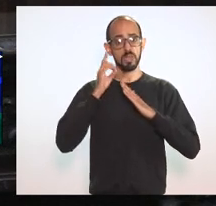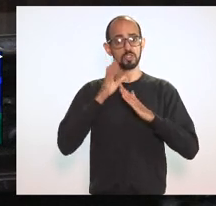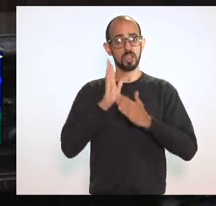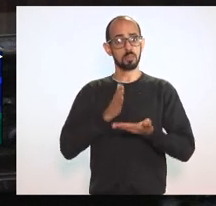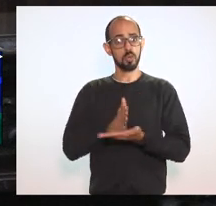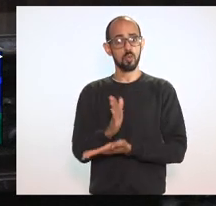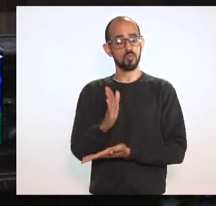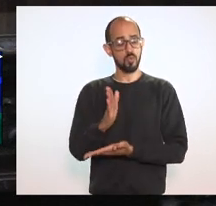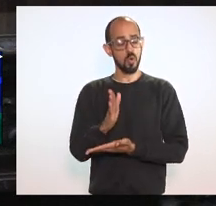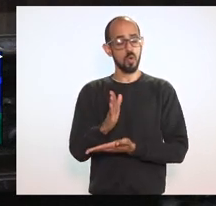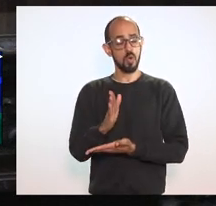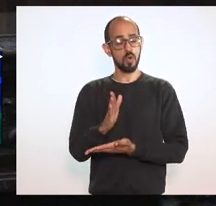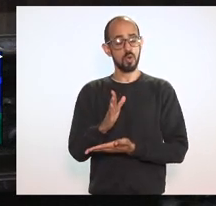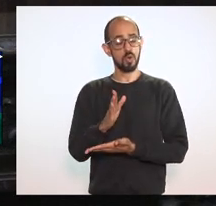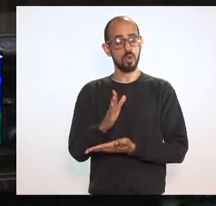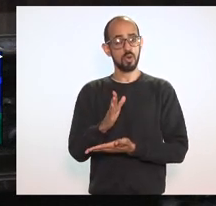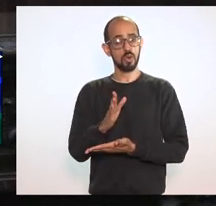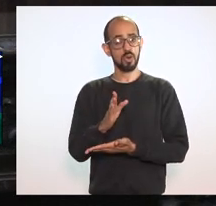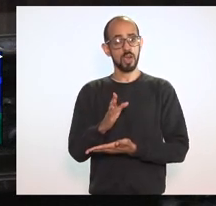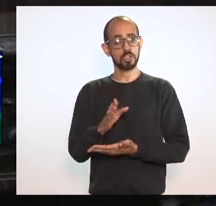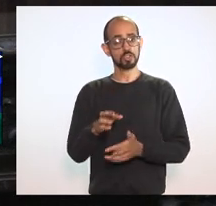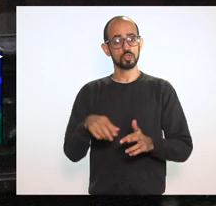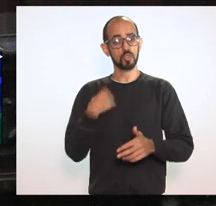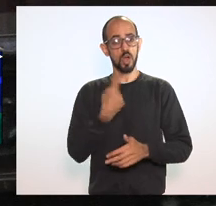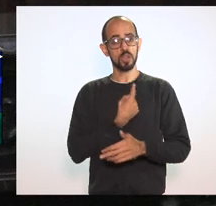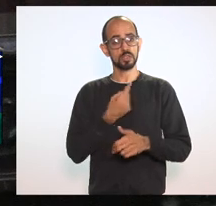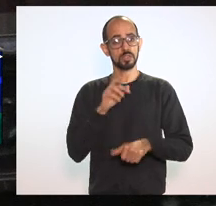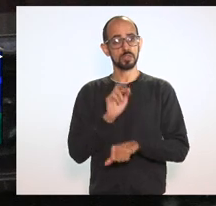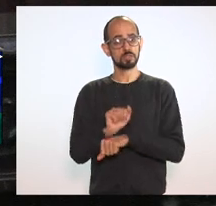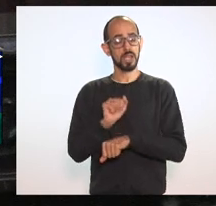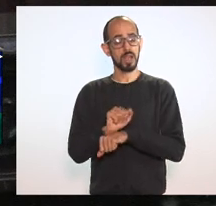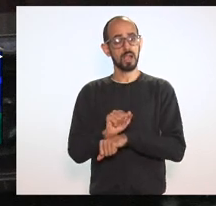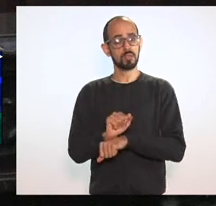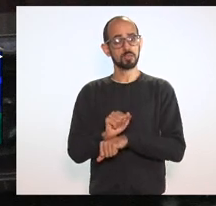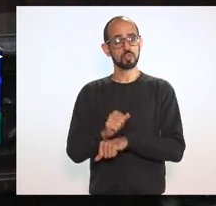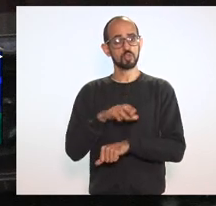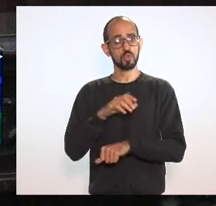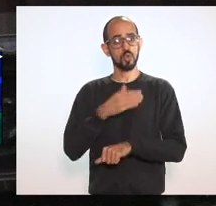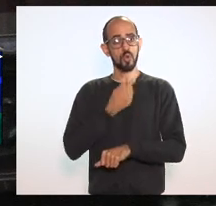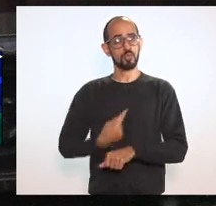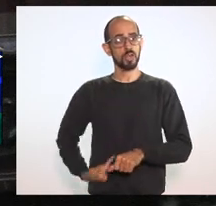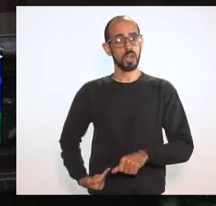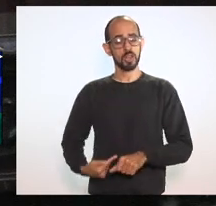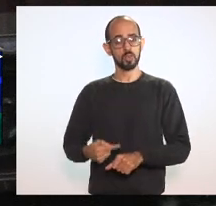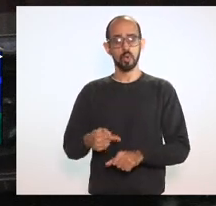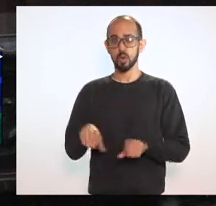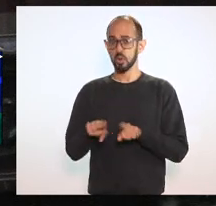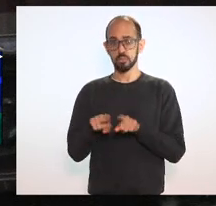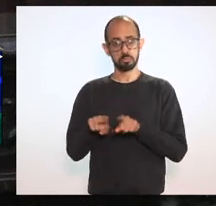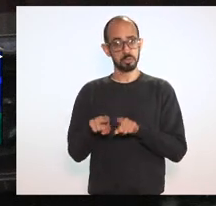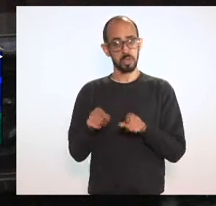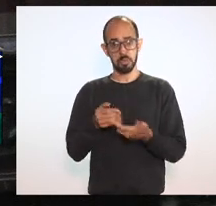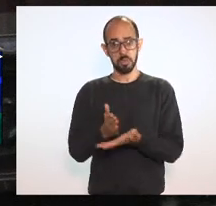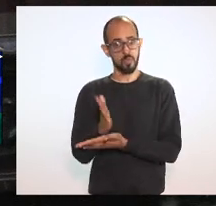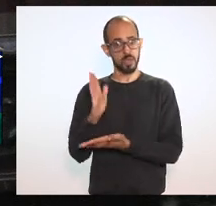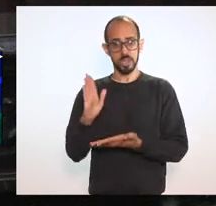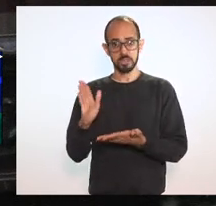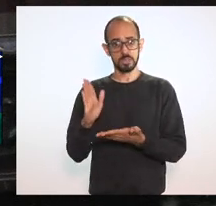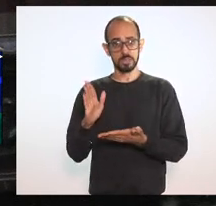isso que essa casa esperava do governador Cláudio Castro ao contrário disso preferiu